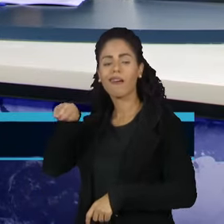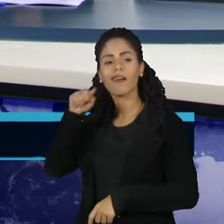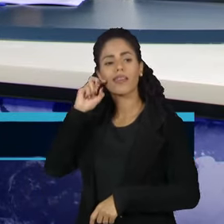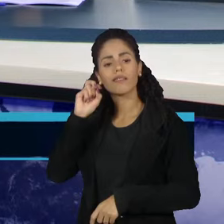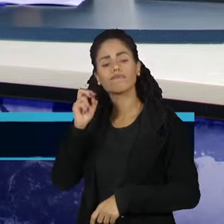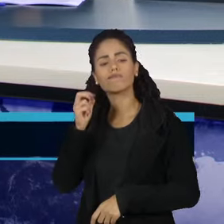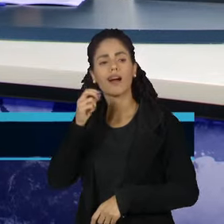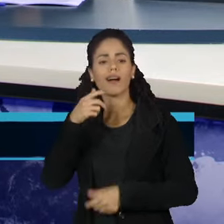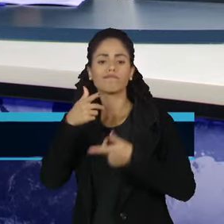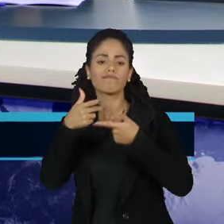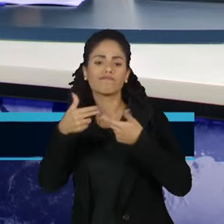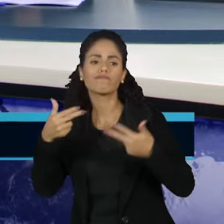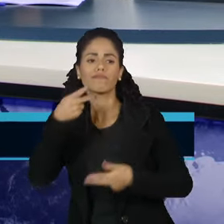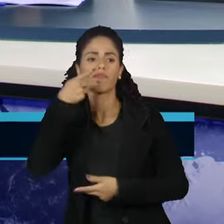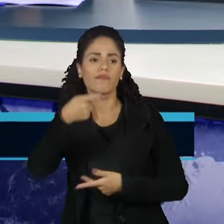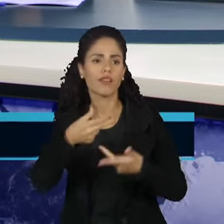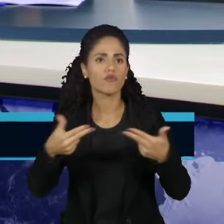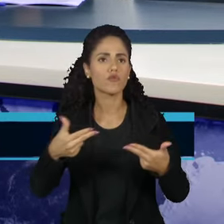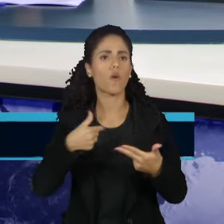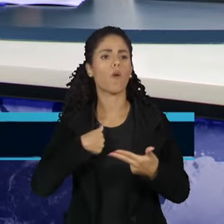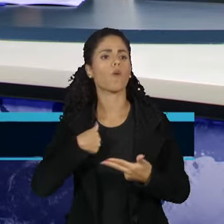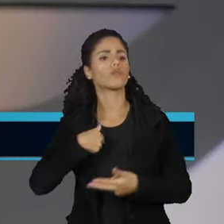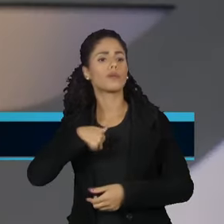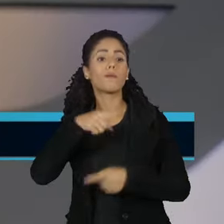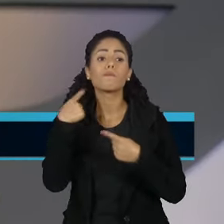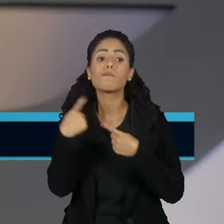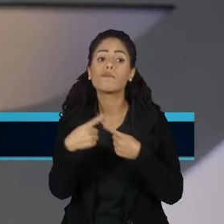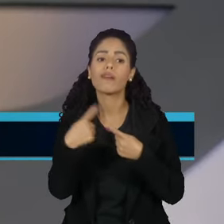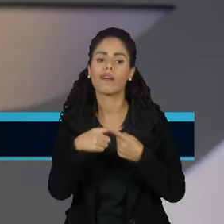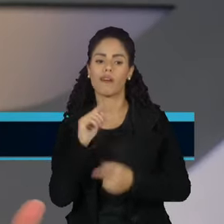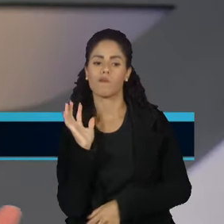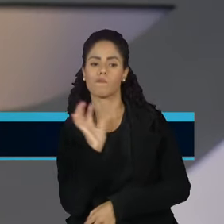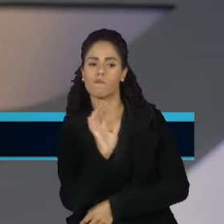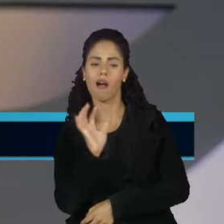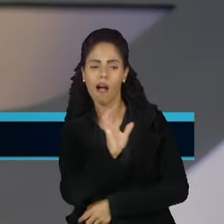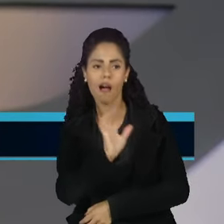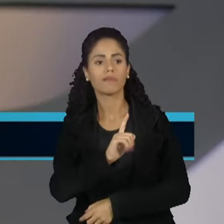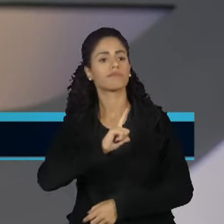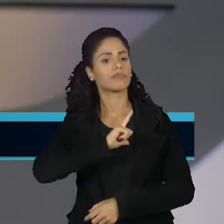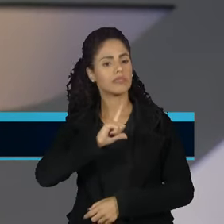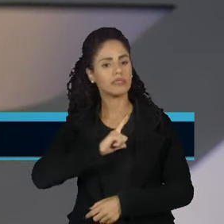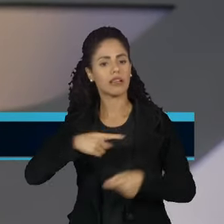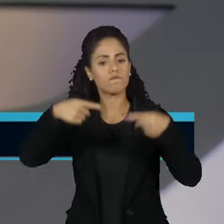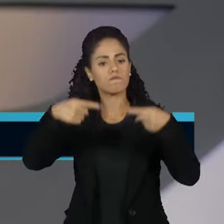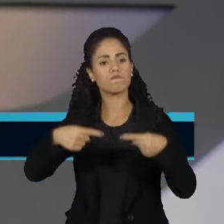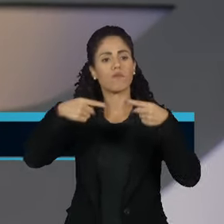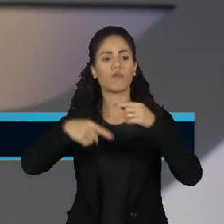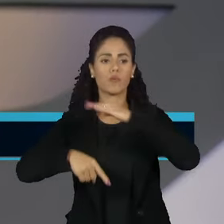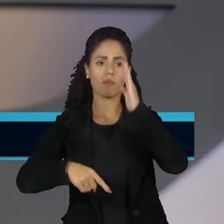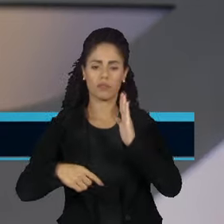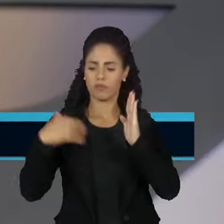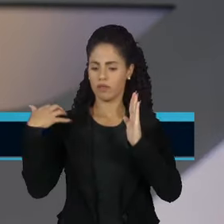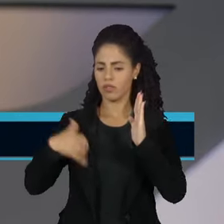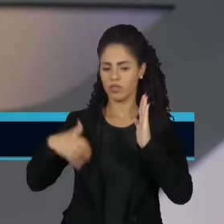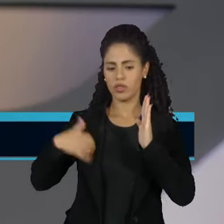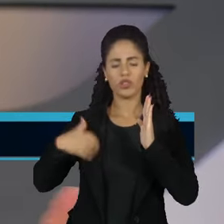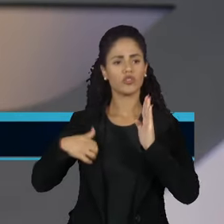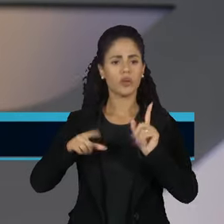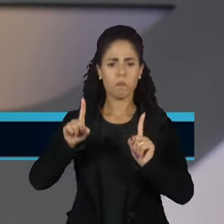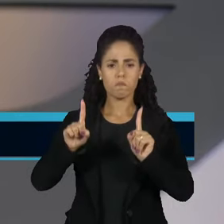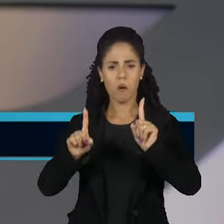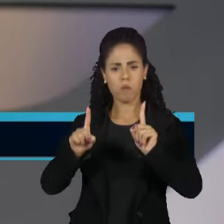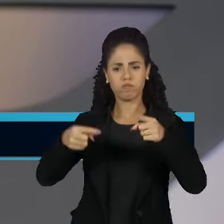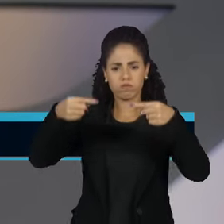um pragmatismo maior com relação ao Brasil, porque o impacto no embate com o Brasil para a Argentina é muito maior do que